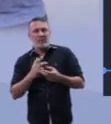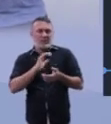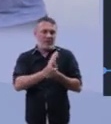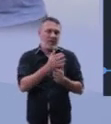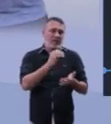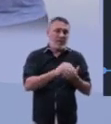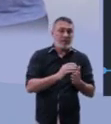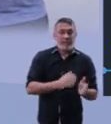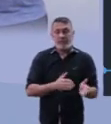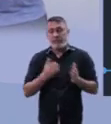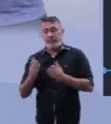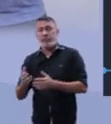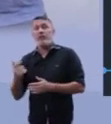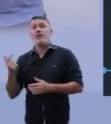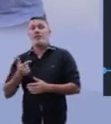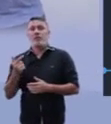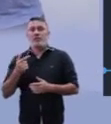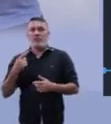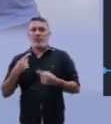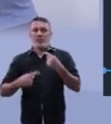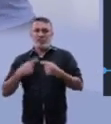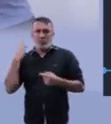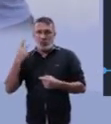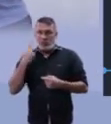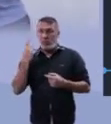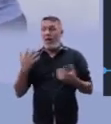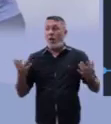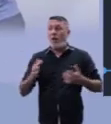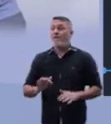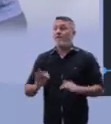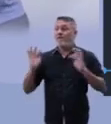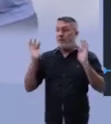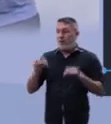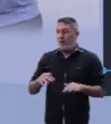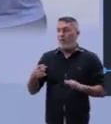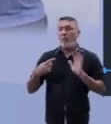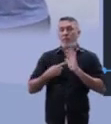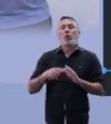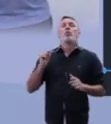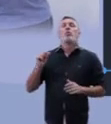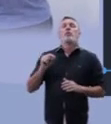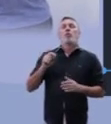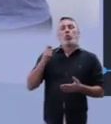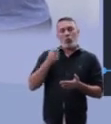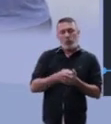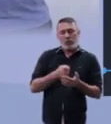políticas, posicionamentos políticos. Será que ele vai resolver isso? Portanto, fica evidente a necessidade de